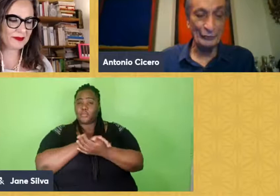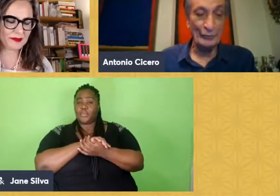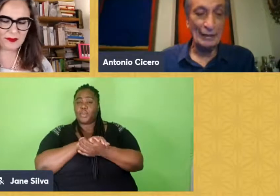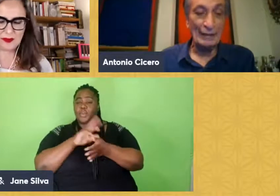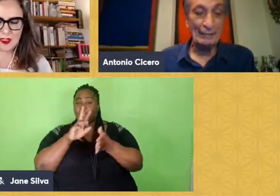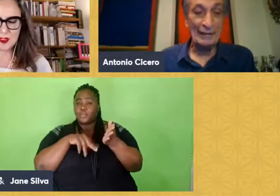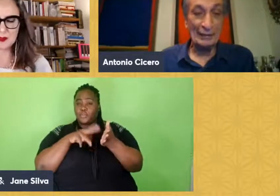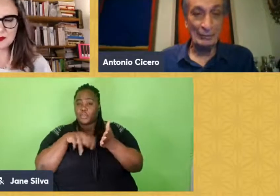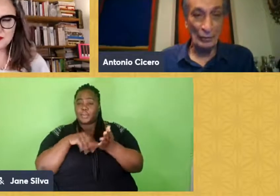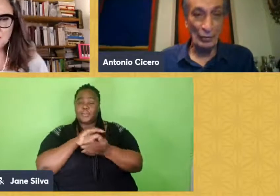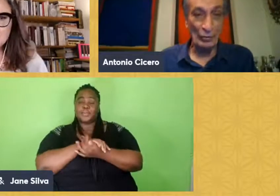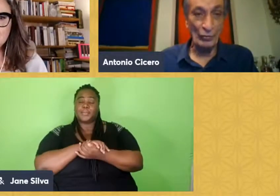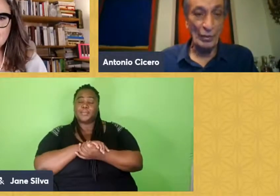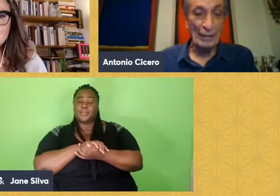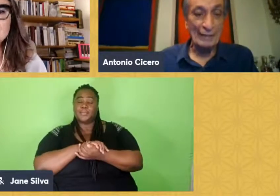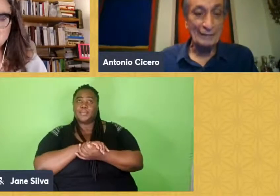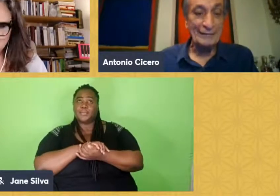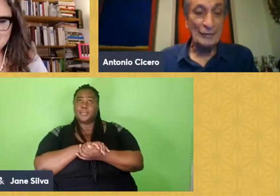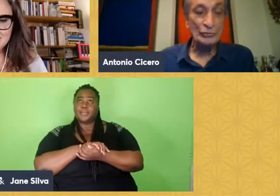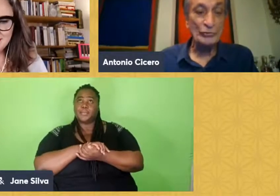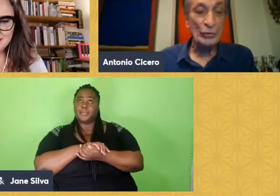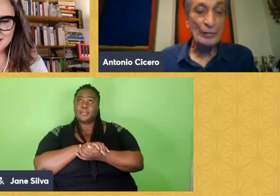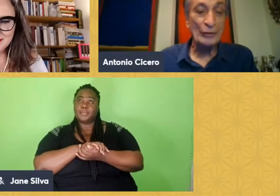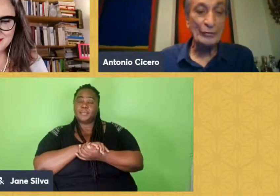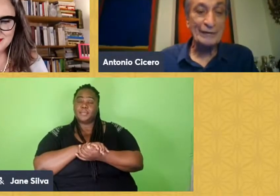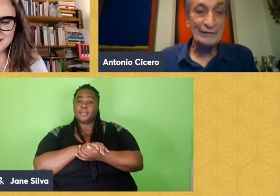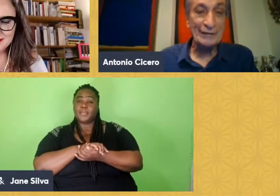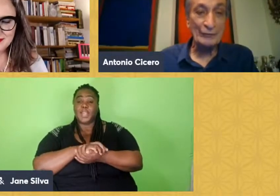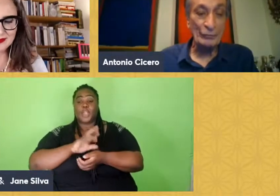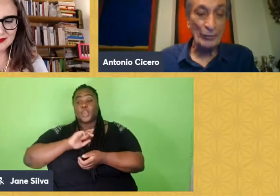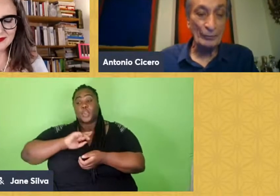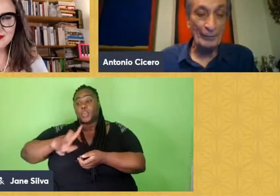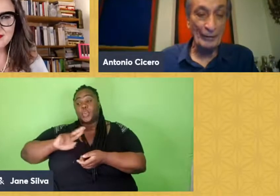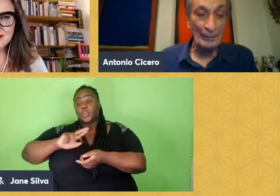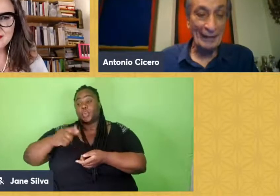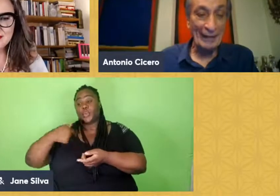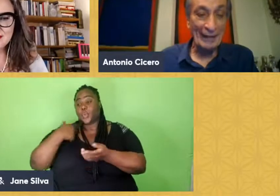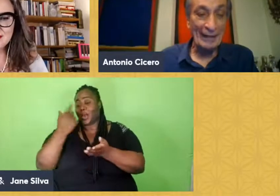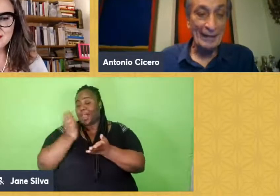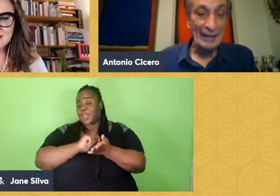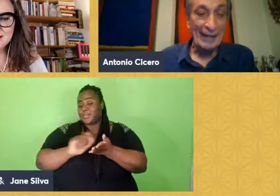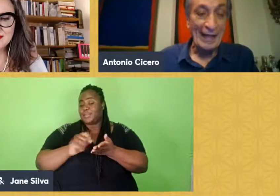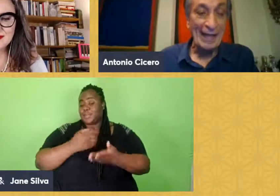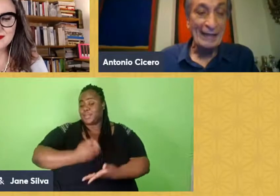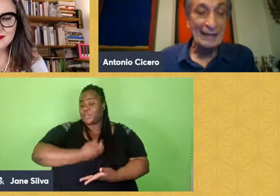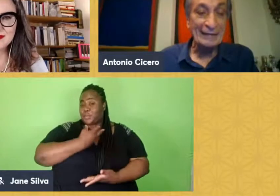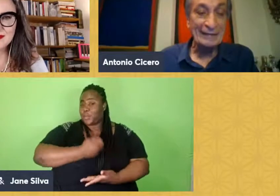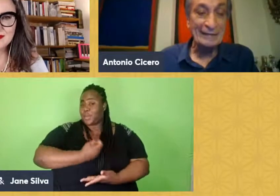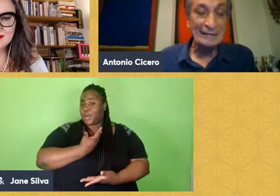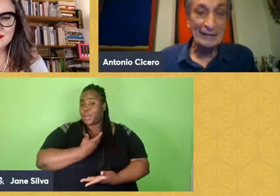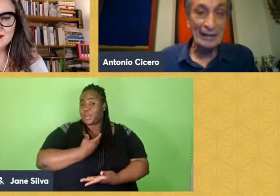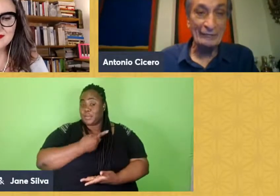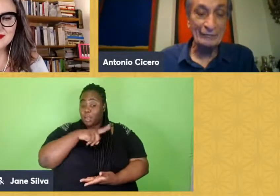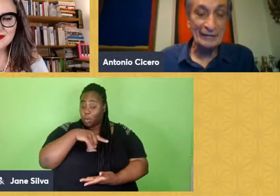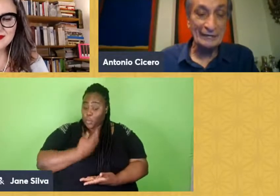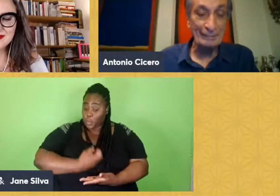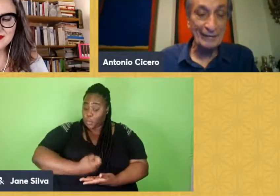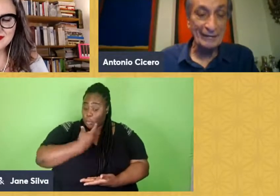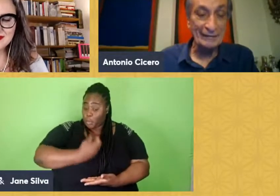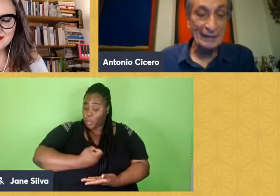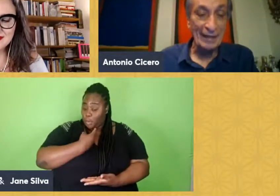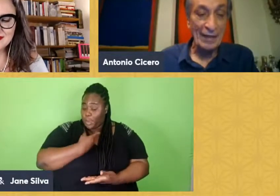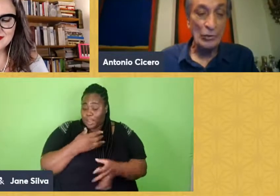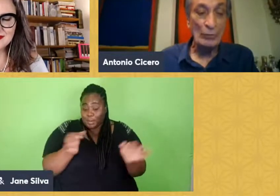determinado ponto, porque ele é longo. Não sou eu que escrevo o meu poema. Ele é que se escreve, que